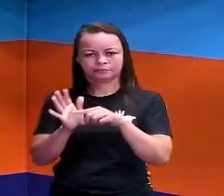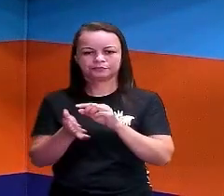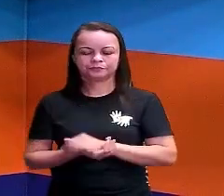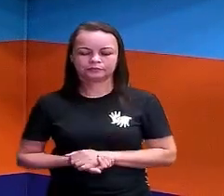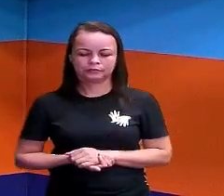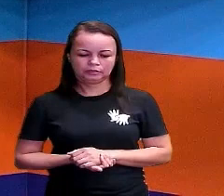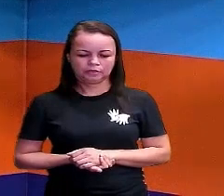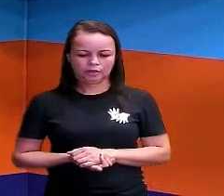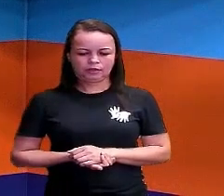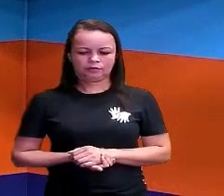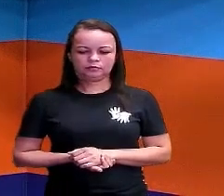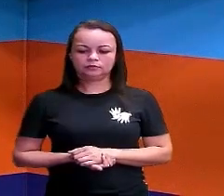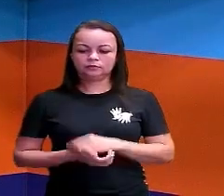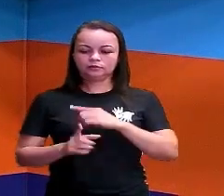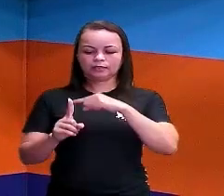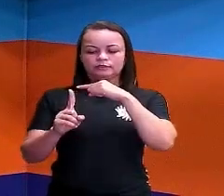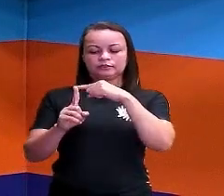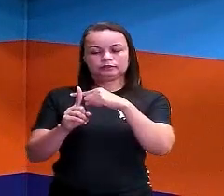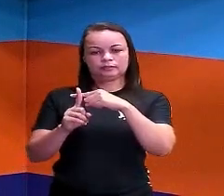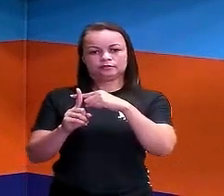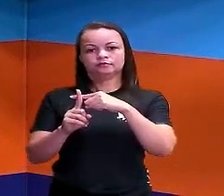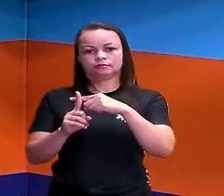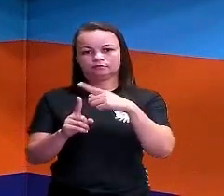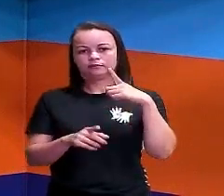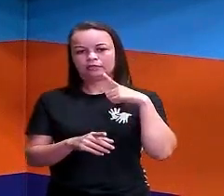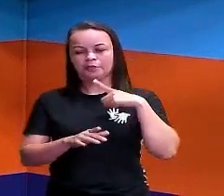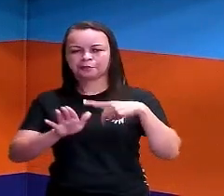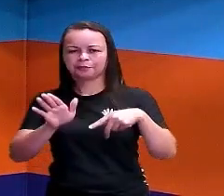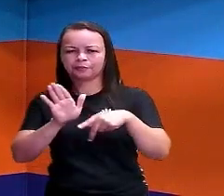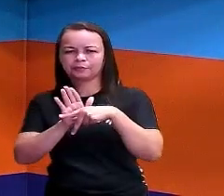A adição, ela tem a propriedade...